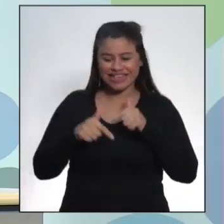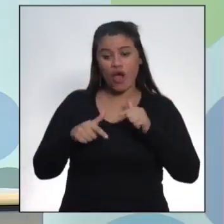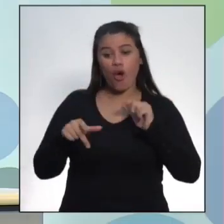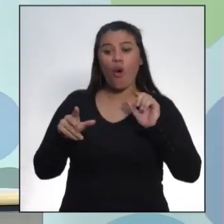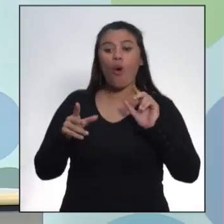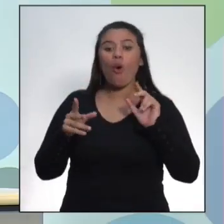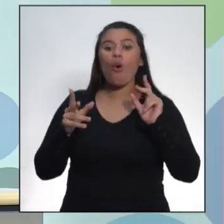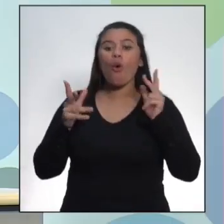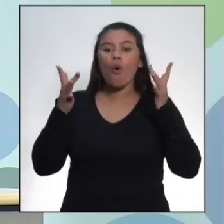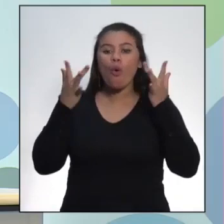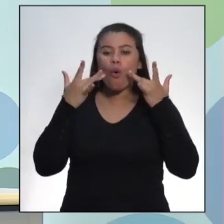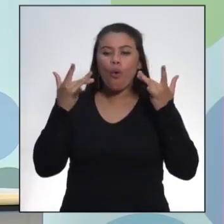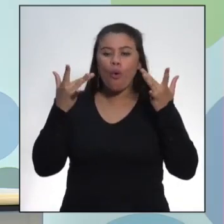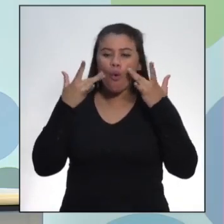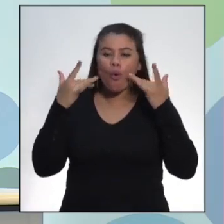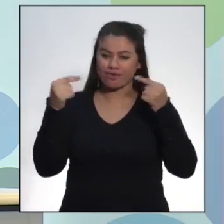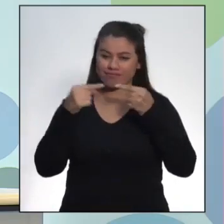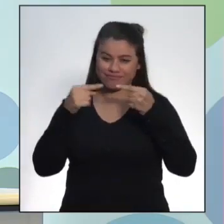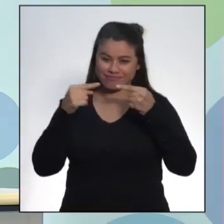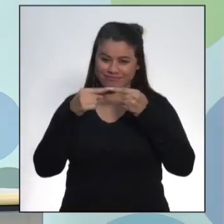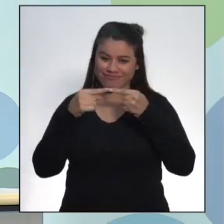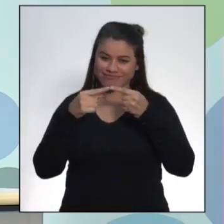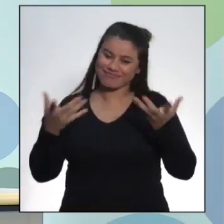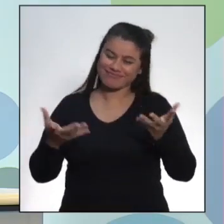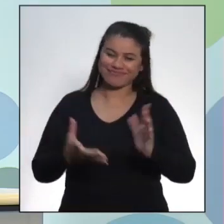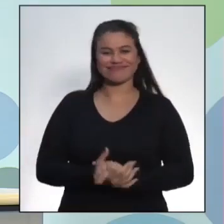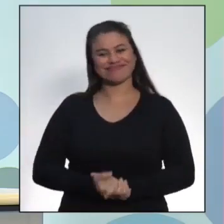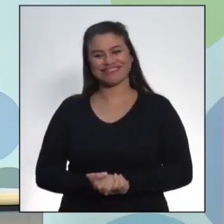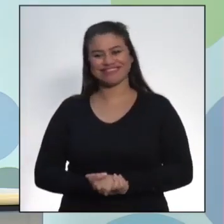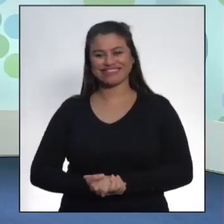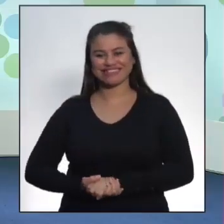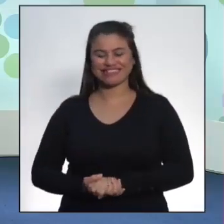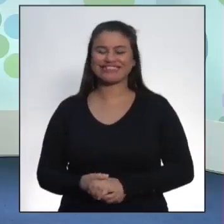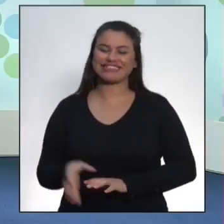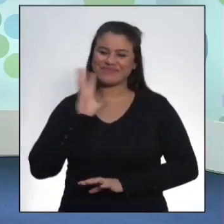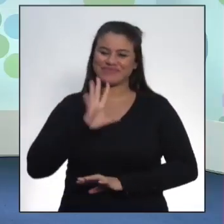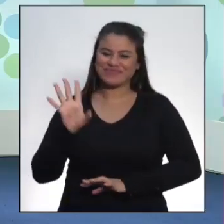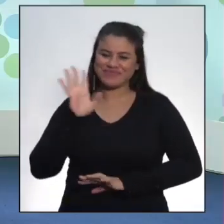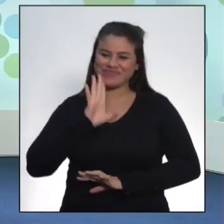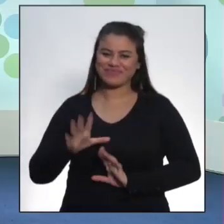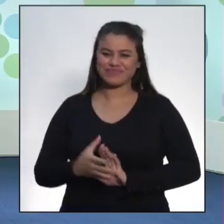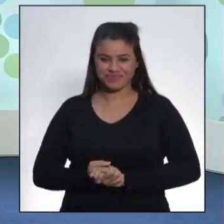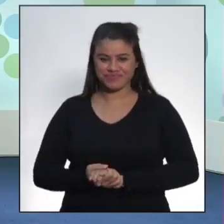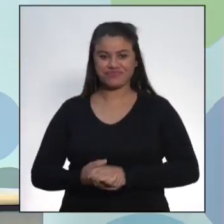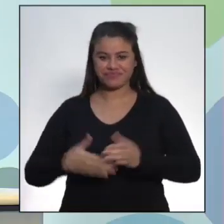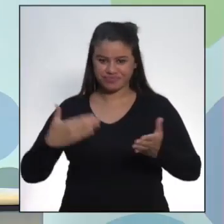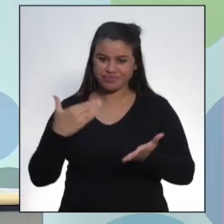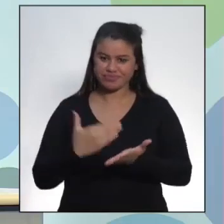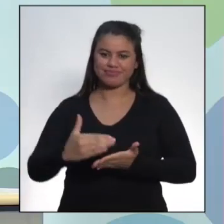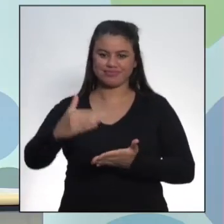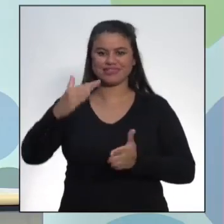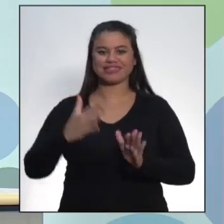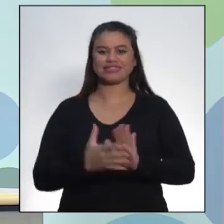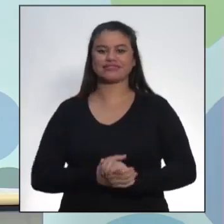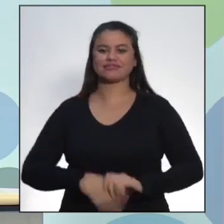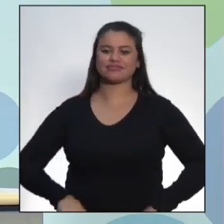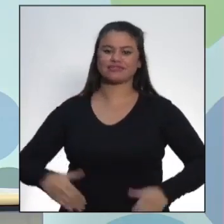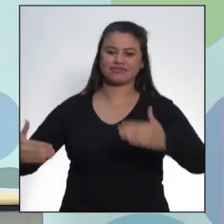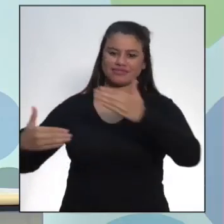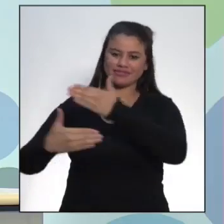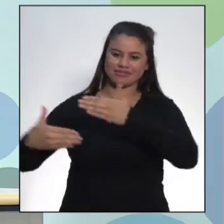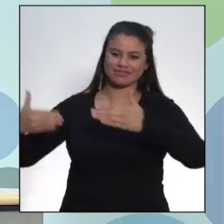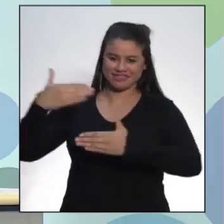em comédia de costumes. Comédia de costumes. Que bom. Então vamos lá, na tela, comédia